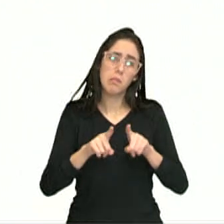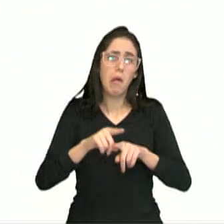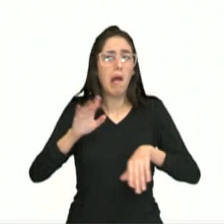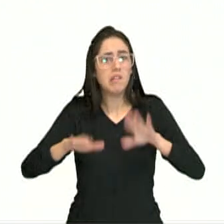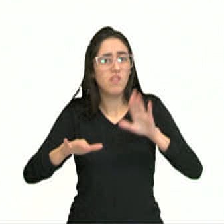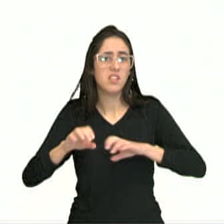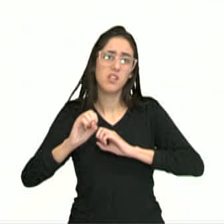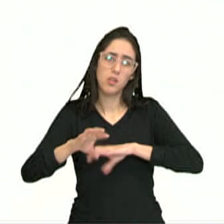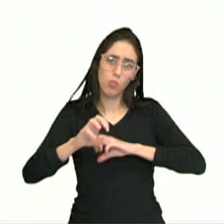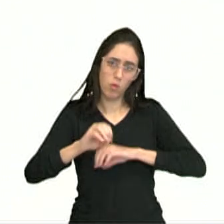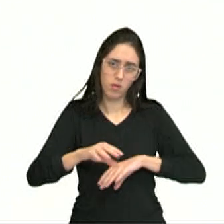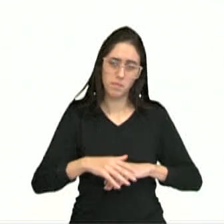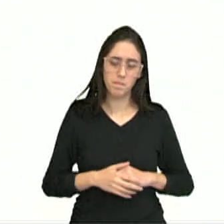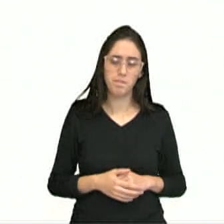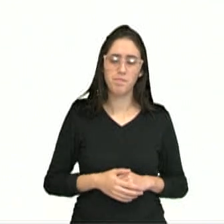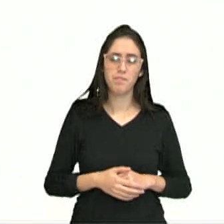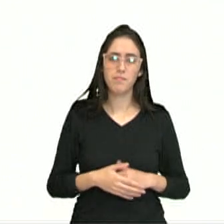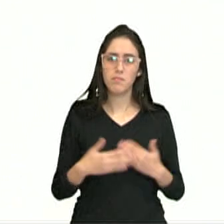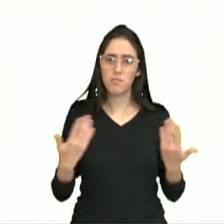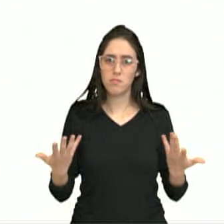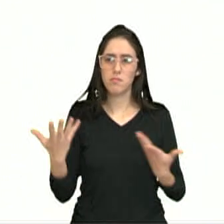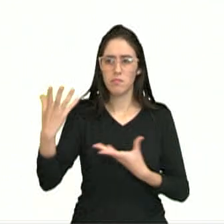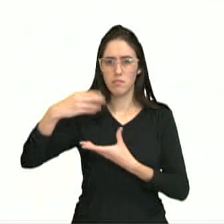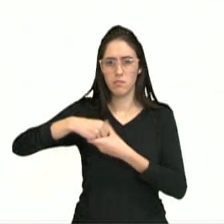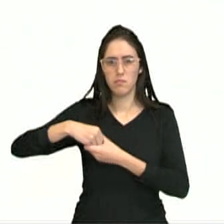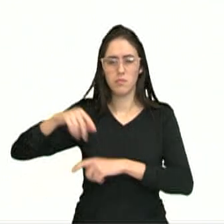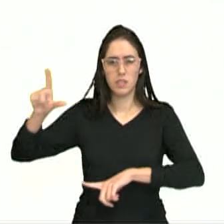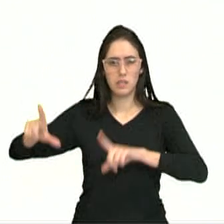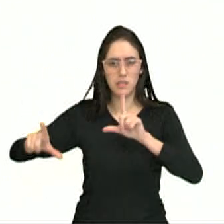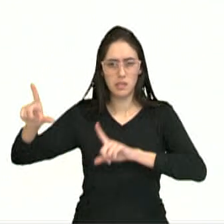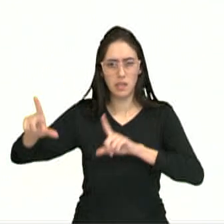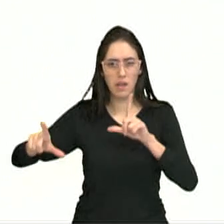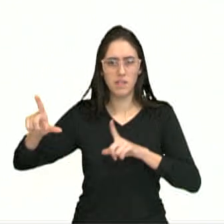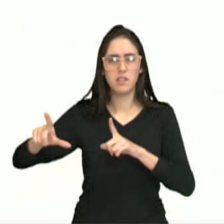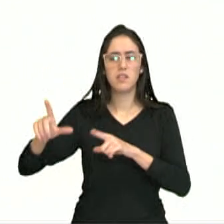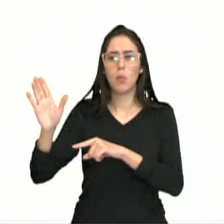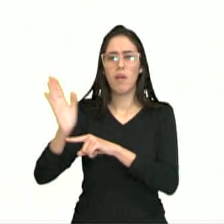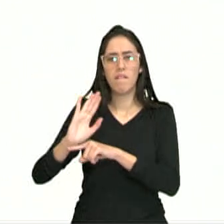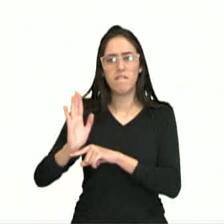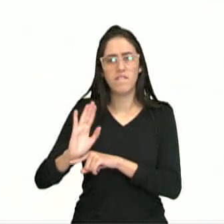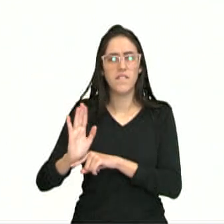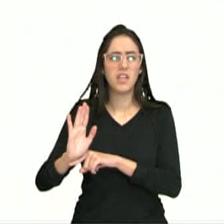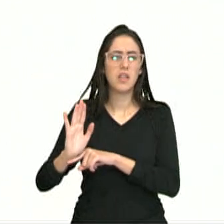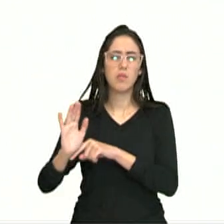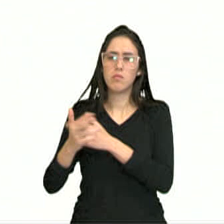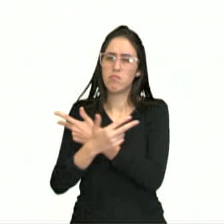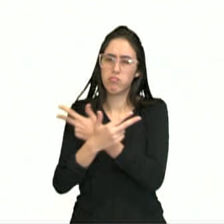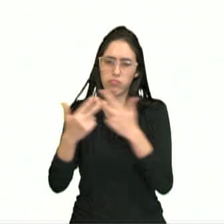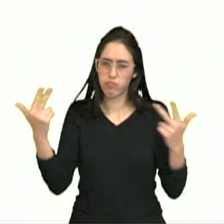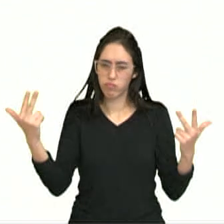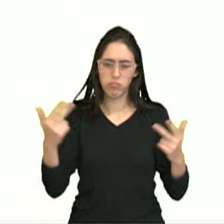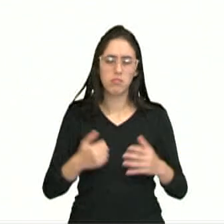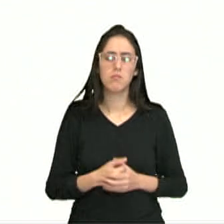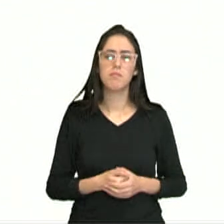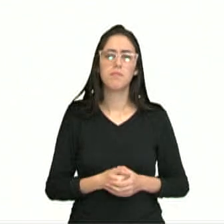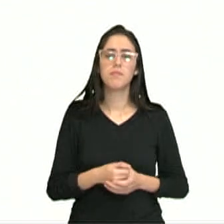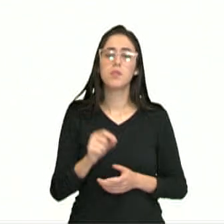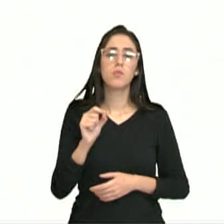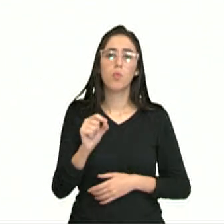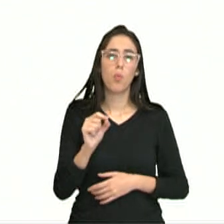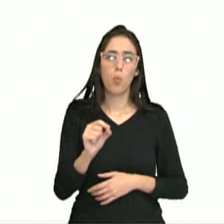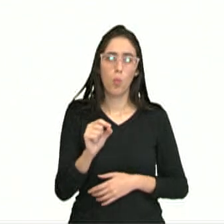Então, na televisão, na produção fílmica, o cinema em geral,